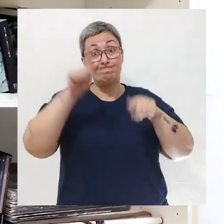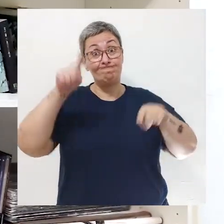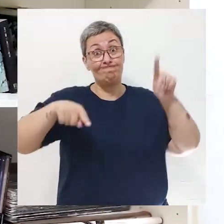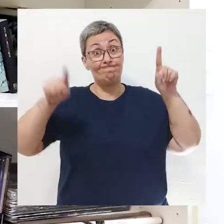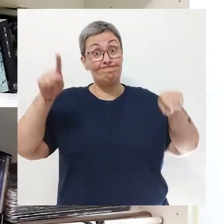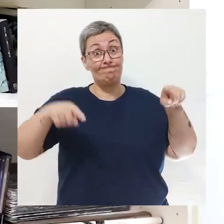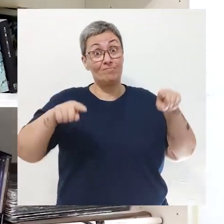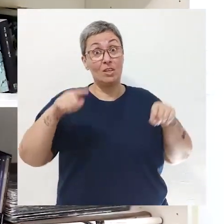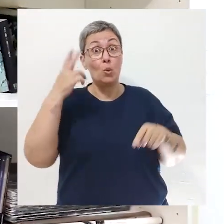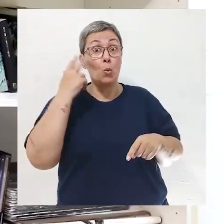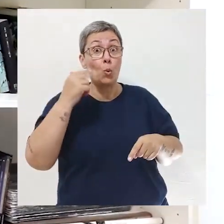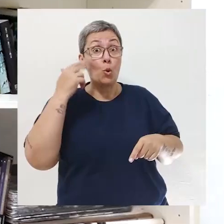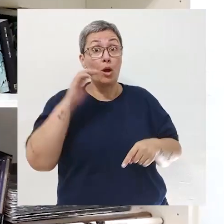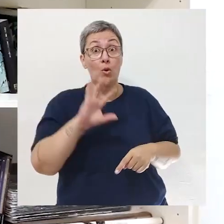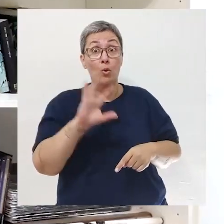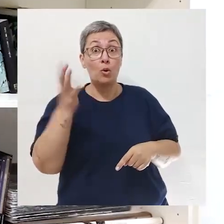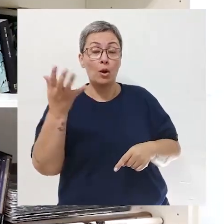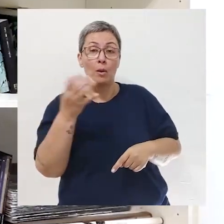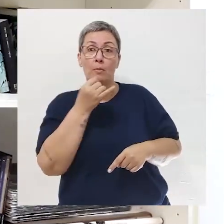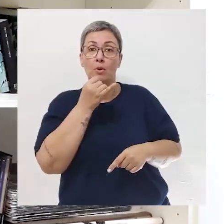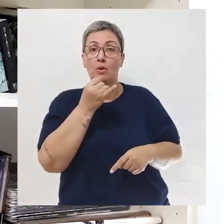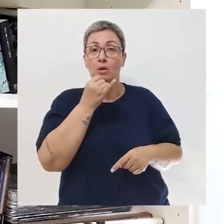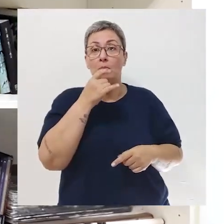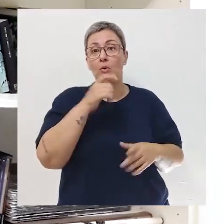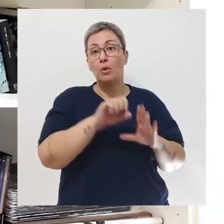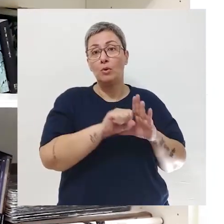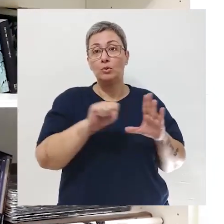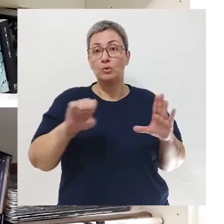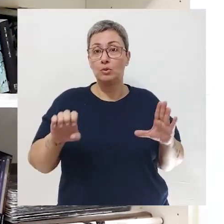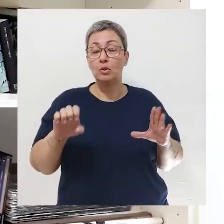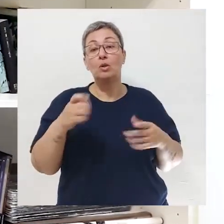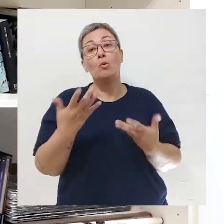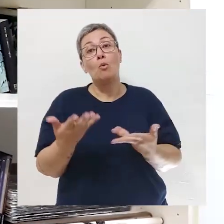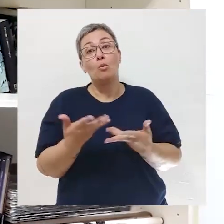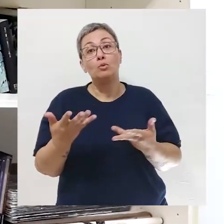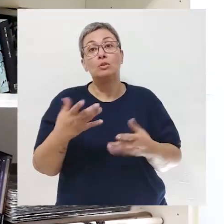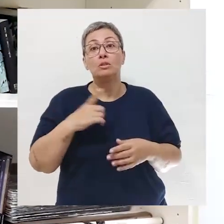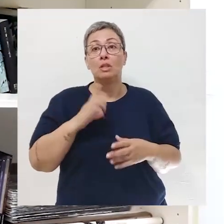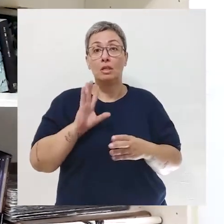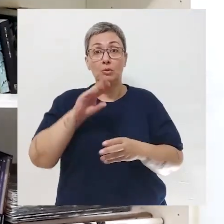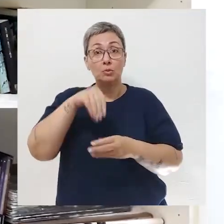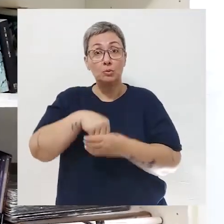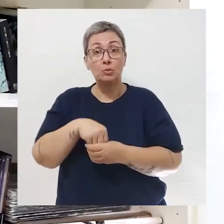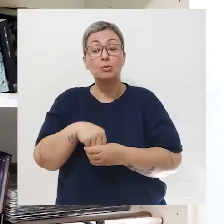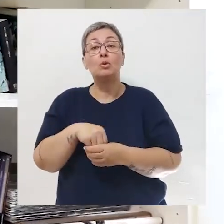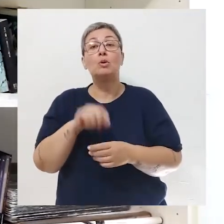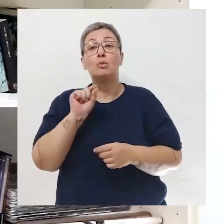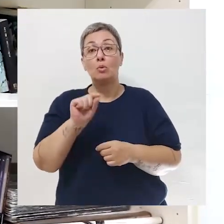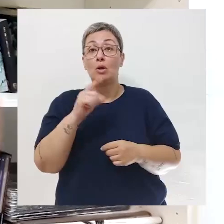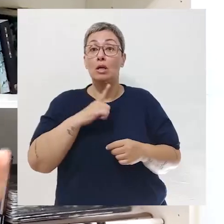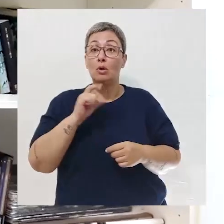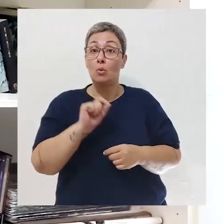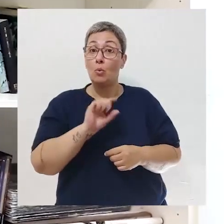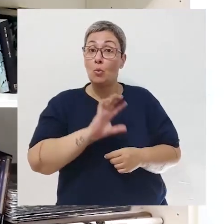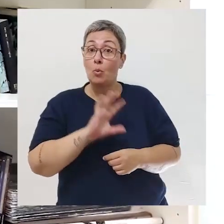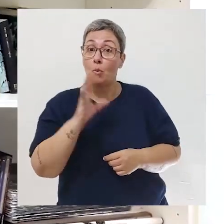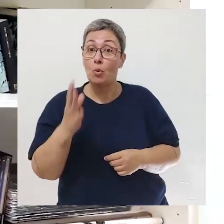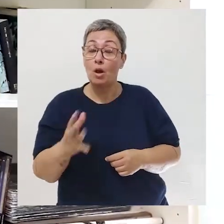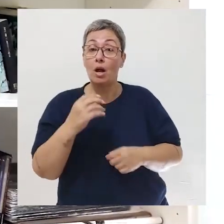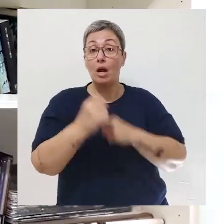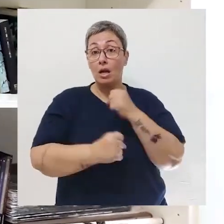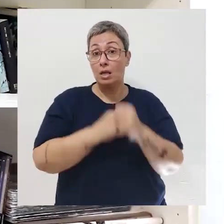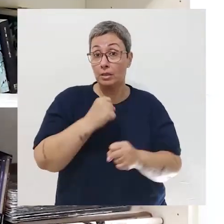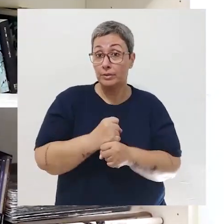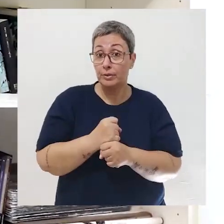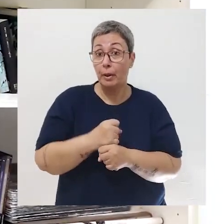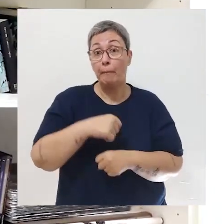naturais do clima, como no exemplo do Sudeste brasileiro, onde estamos inseridos, que ocasiona anos